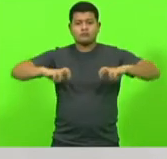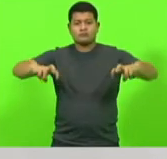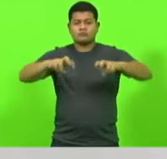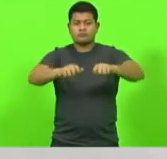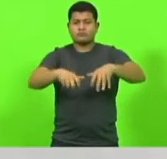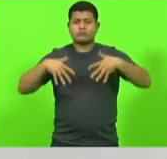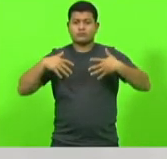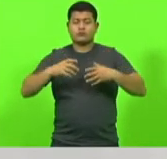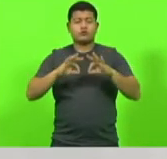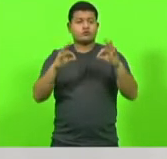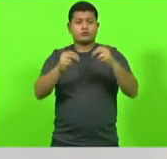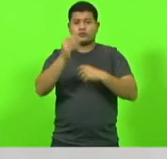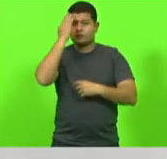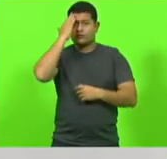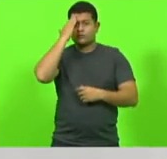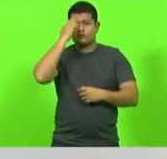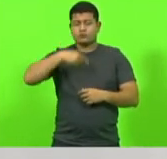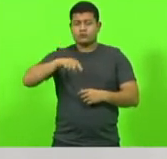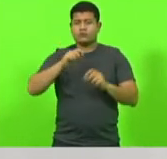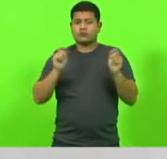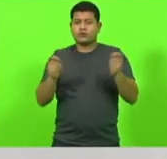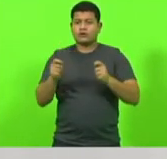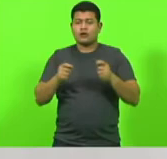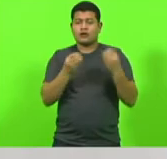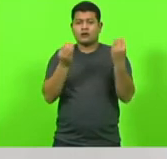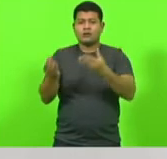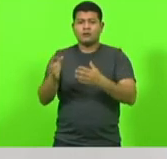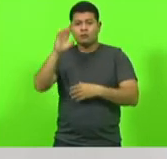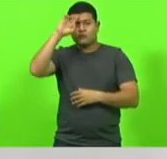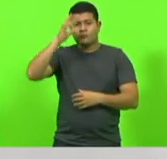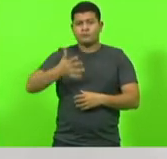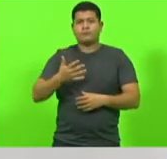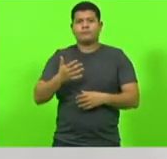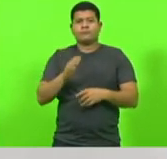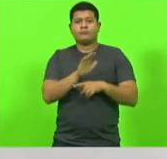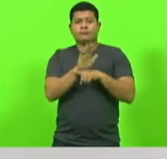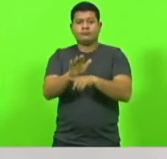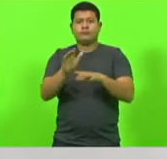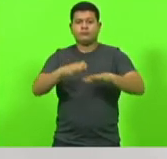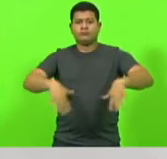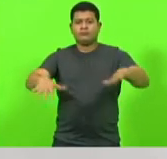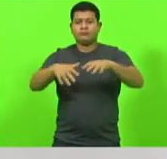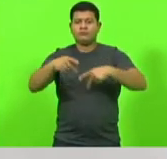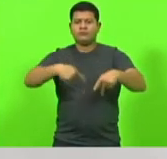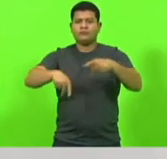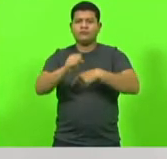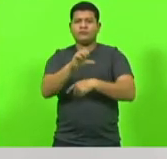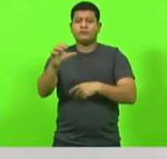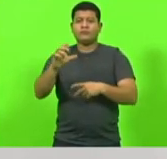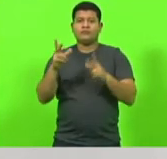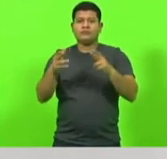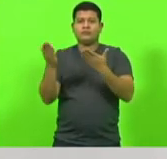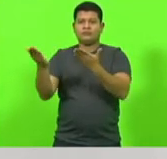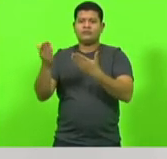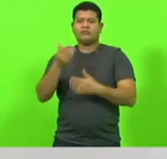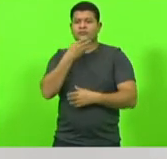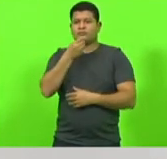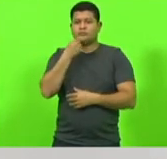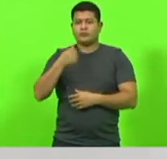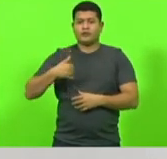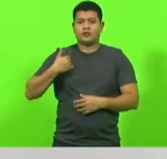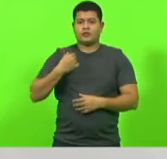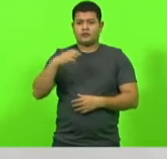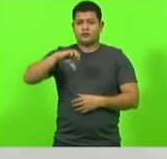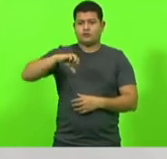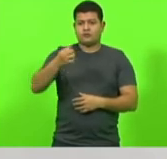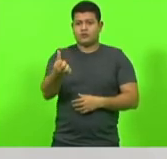saibam que nós podemos oferecer uma solução para os catarinenses, como daquele senhor, que aos 96 anos foi indenizado.